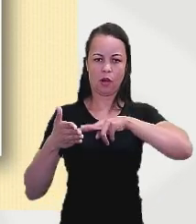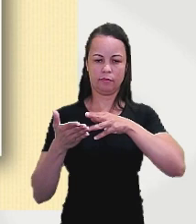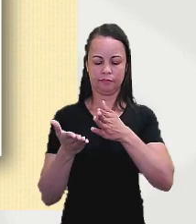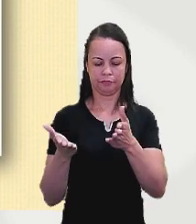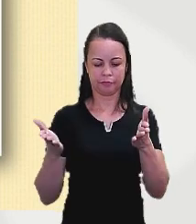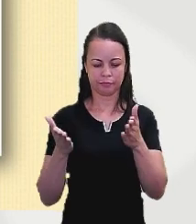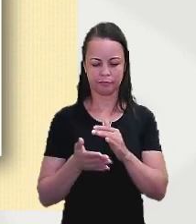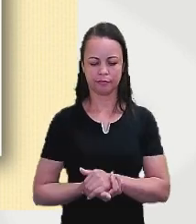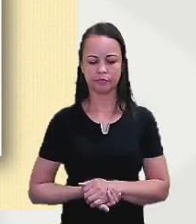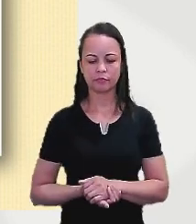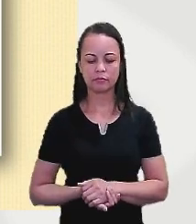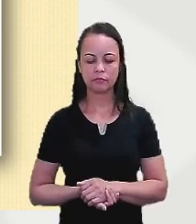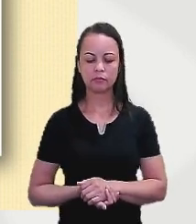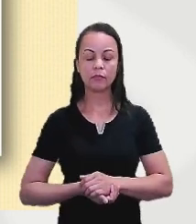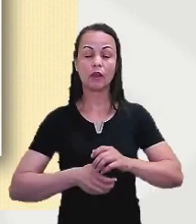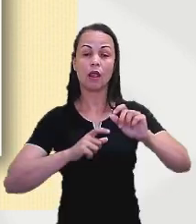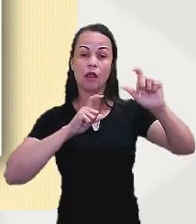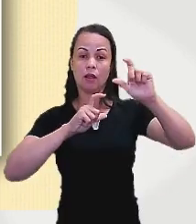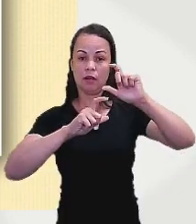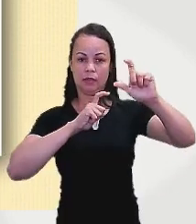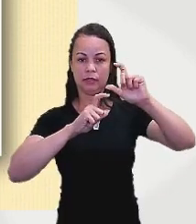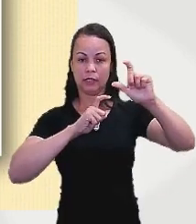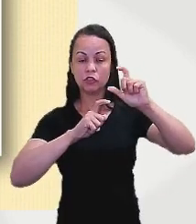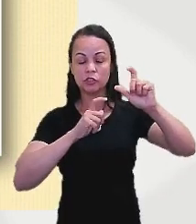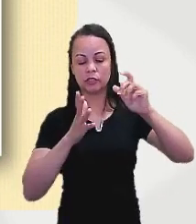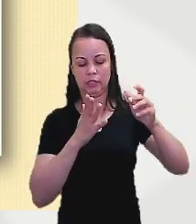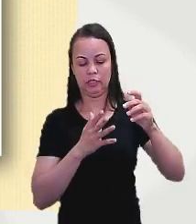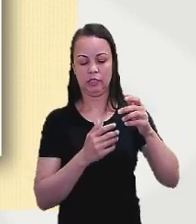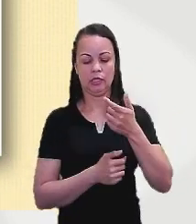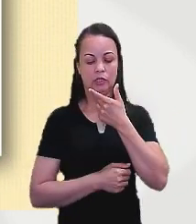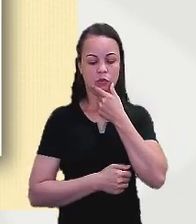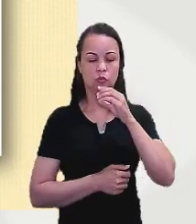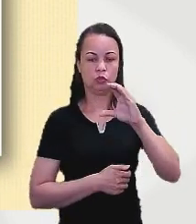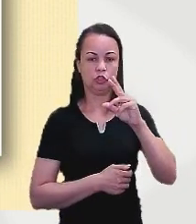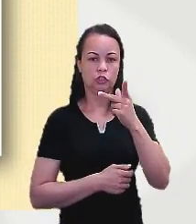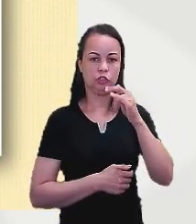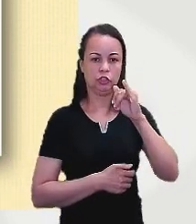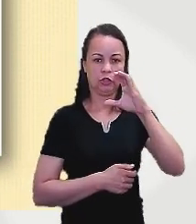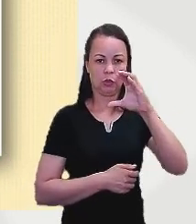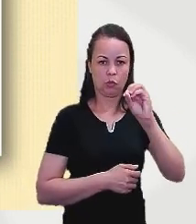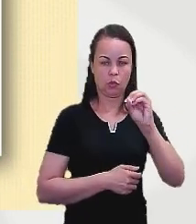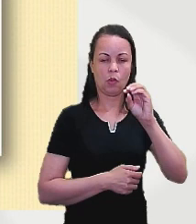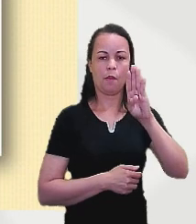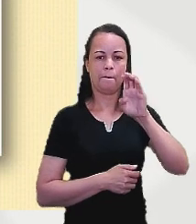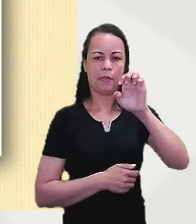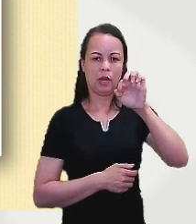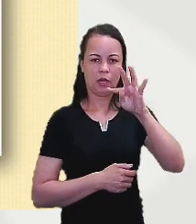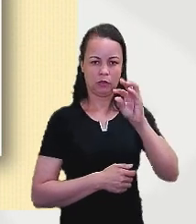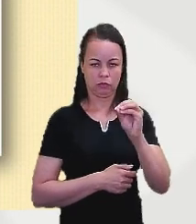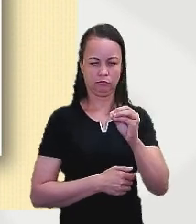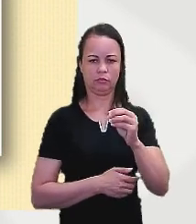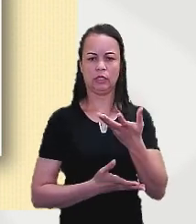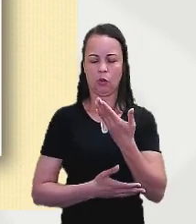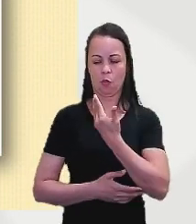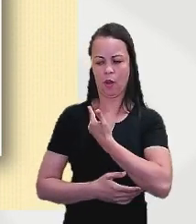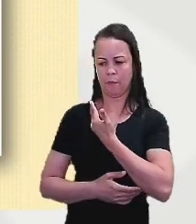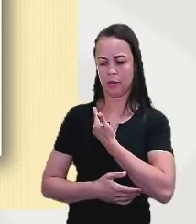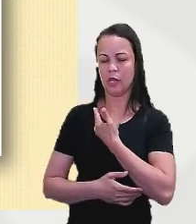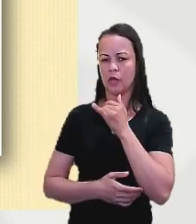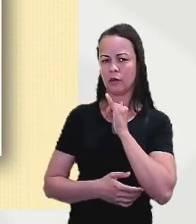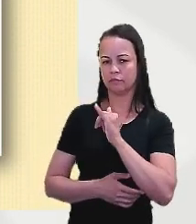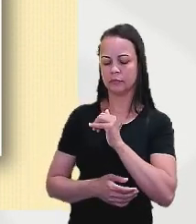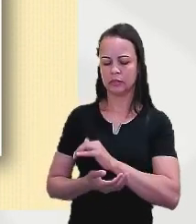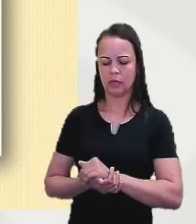vocês. Então, nessa tirinha aqui, do Chico Bento, diz assim, ó. Chegou um amigo de Chico Bento, disse, oba,